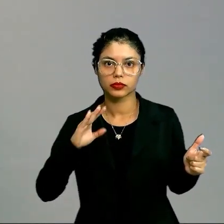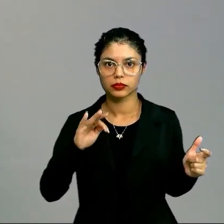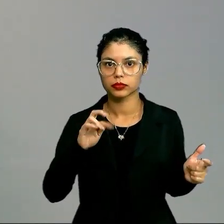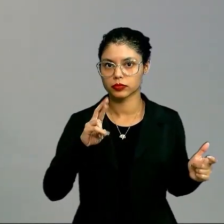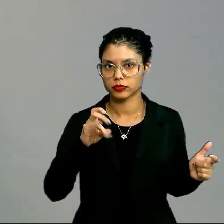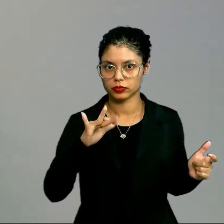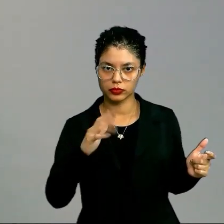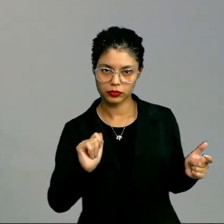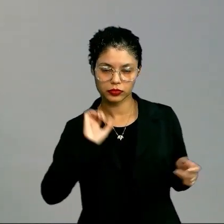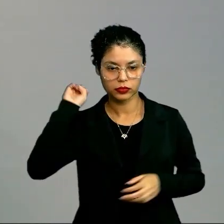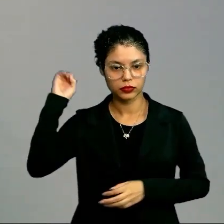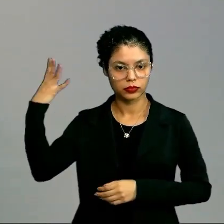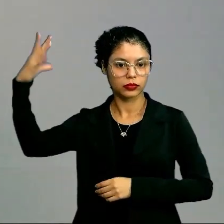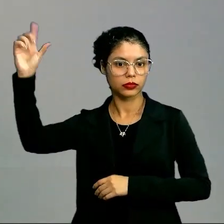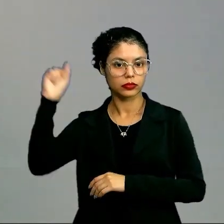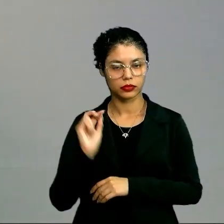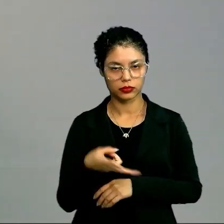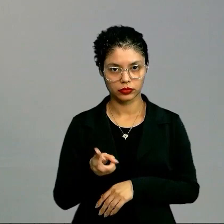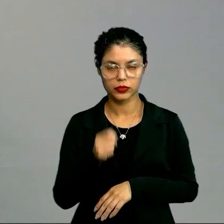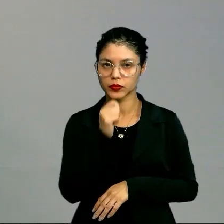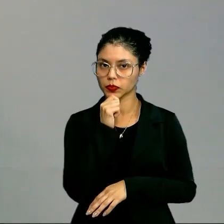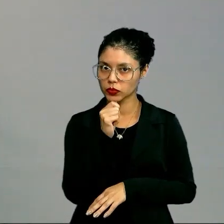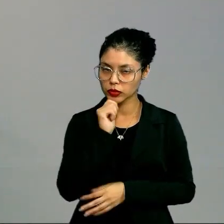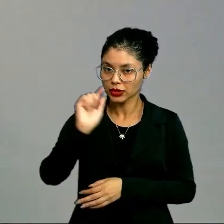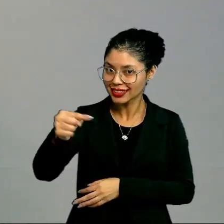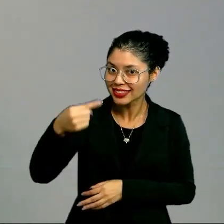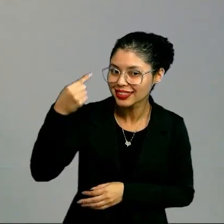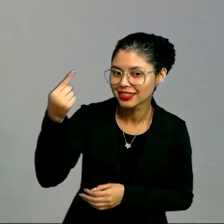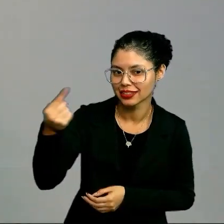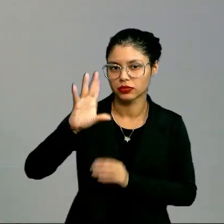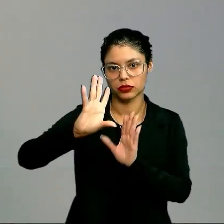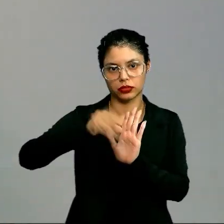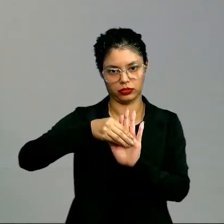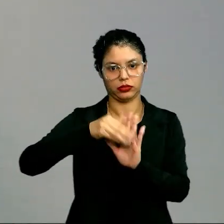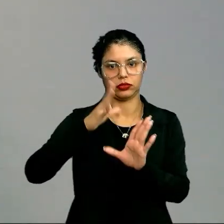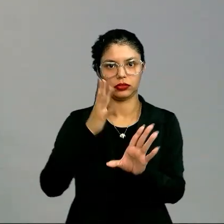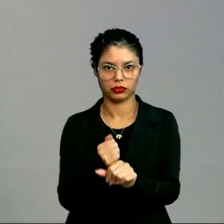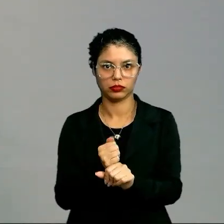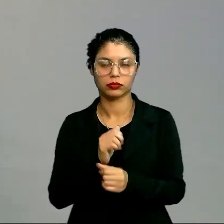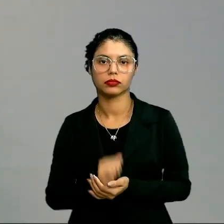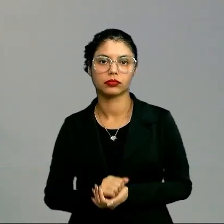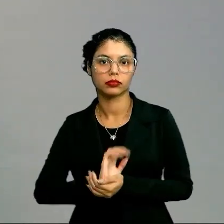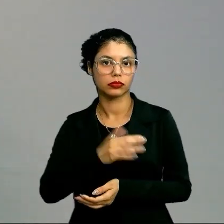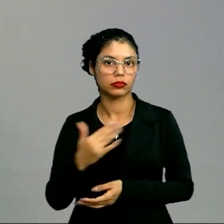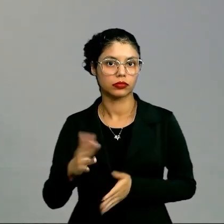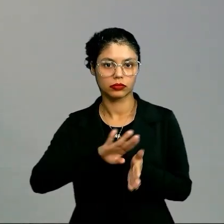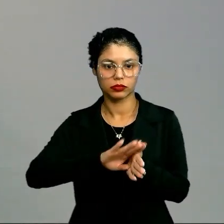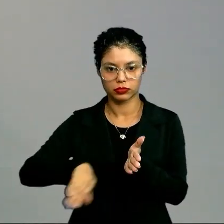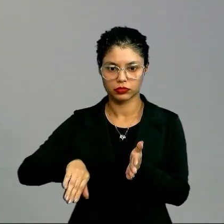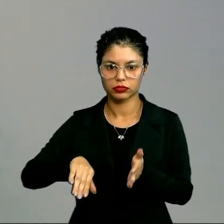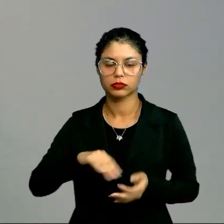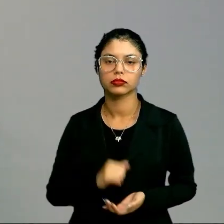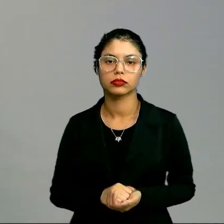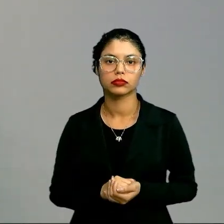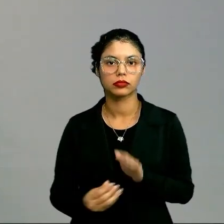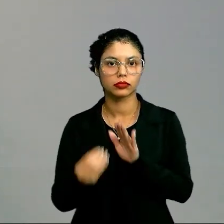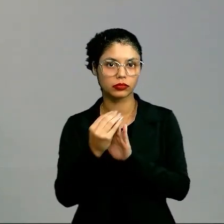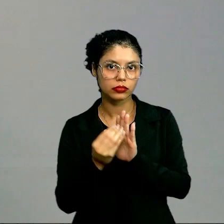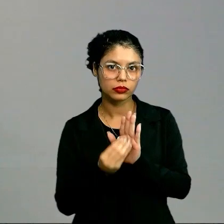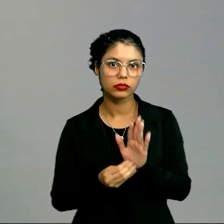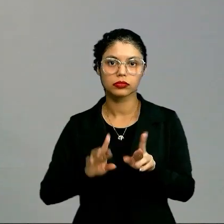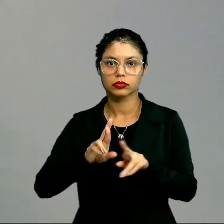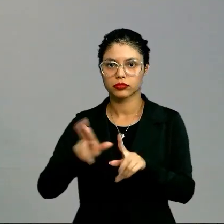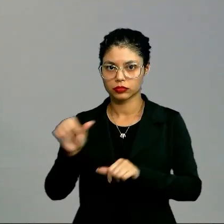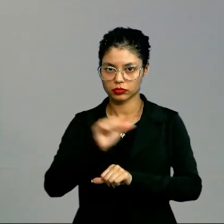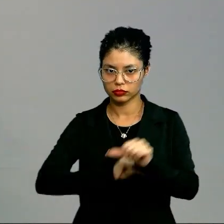concentração decorre sempre no consumo daquilo que foi adicionado. Agora, quando eu faço a retirada, o fator é inverso. Então,